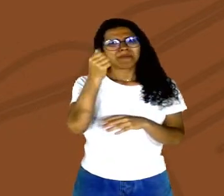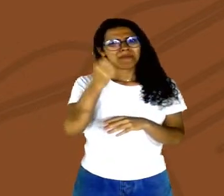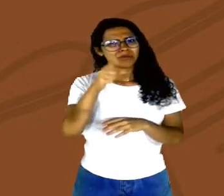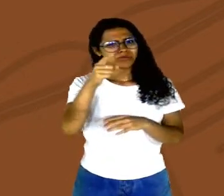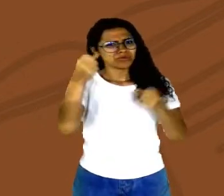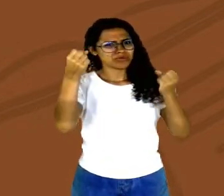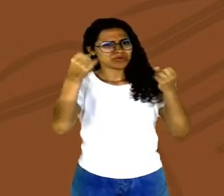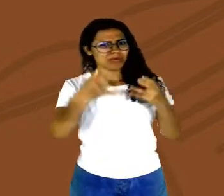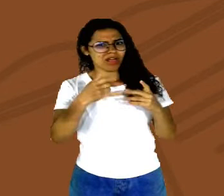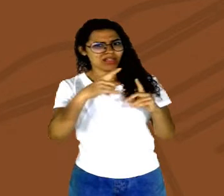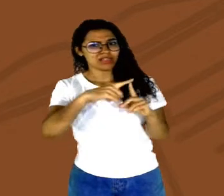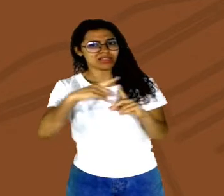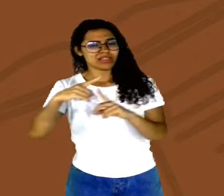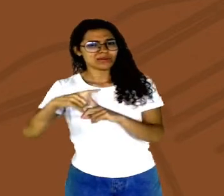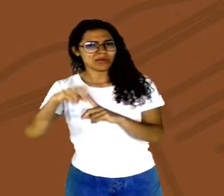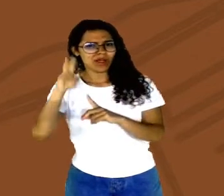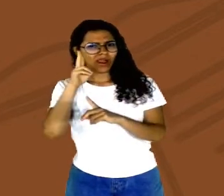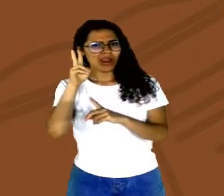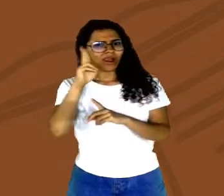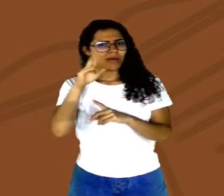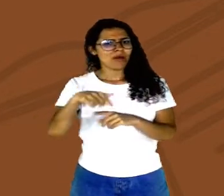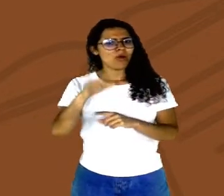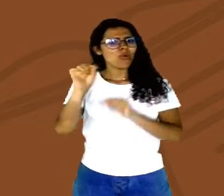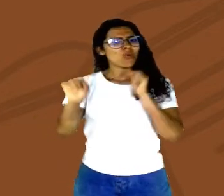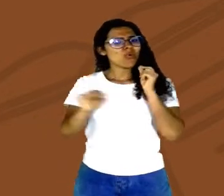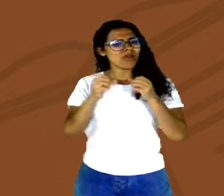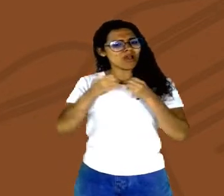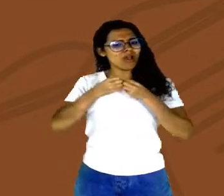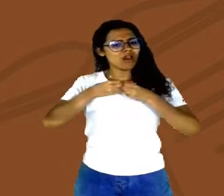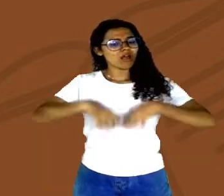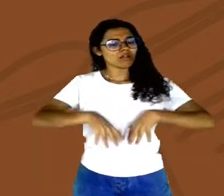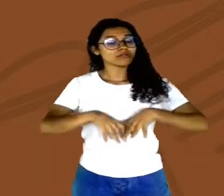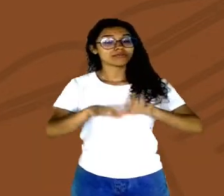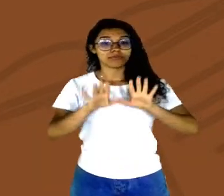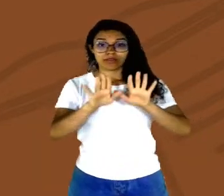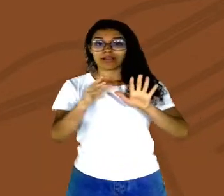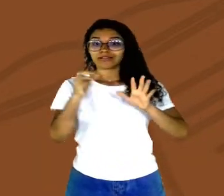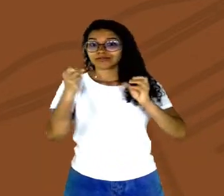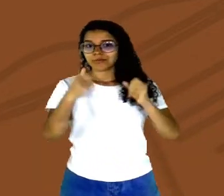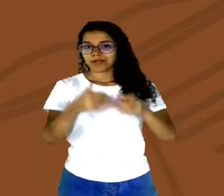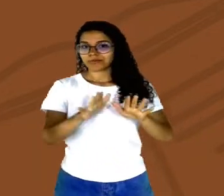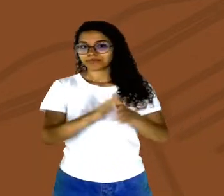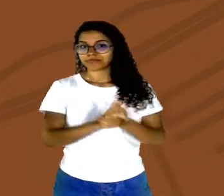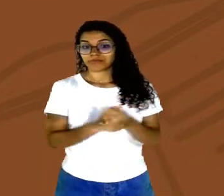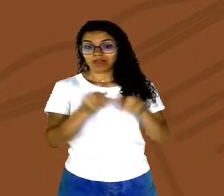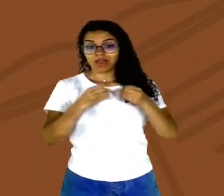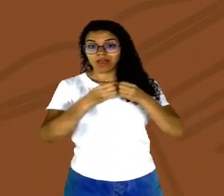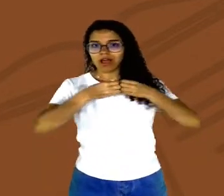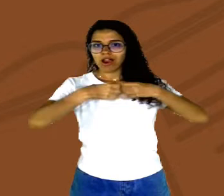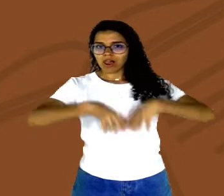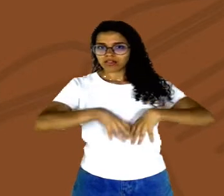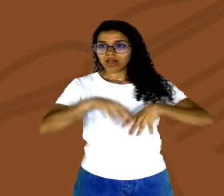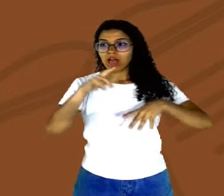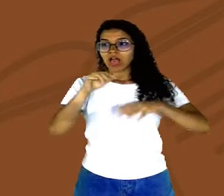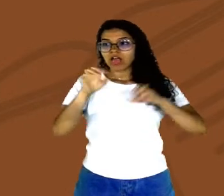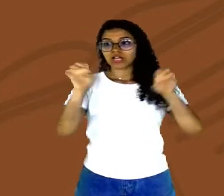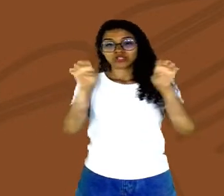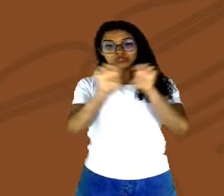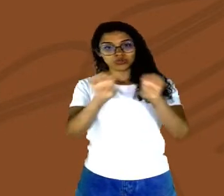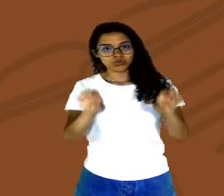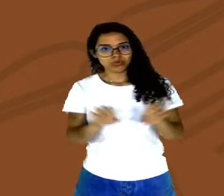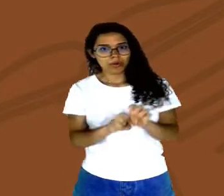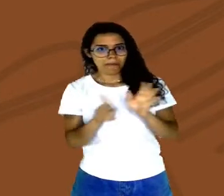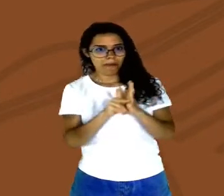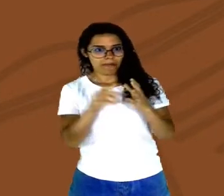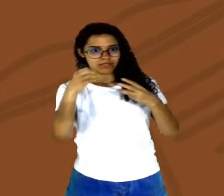tipos. Relembre para nós. O que são glândulas? Relembro. Glândulas são estruturas